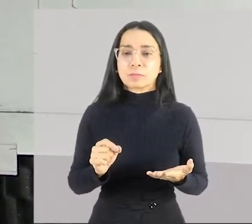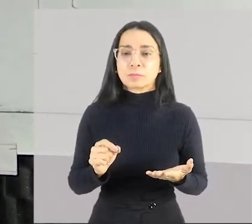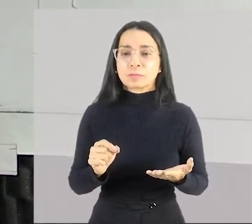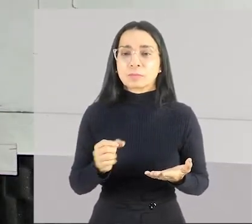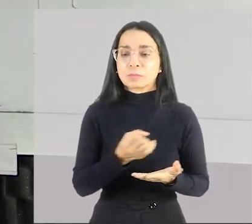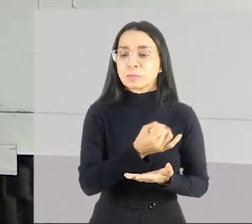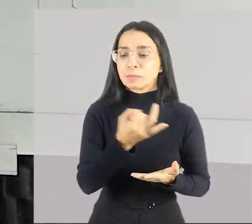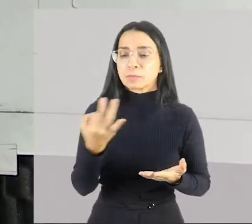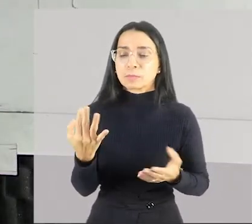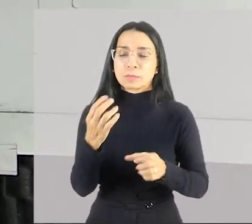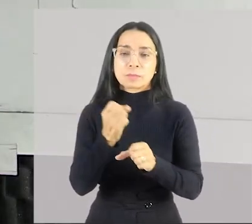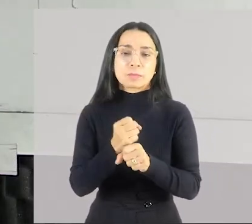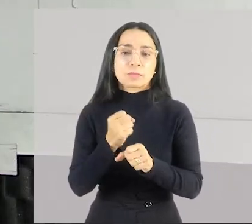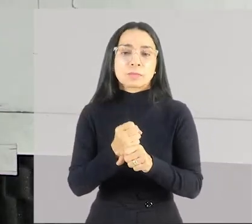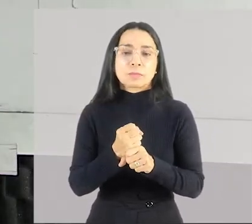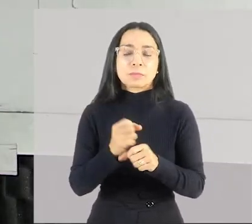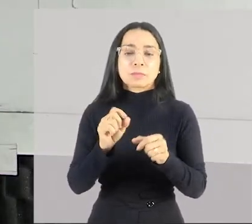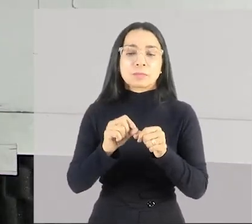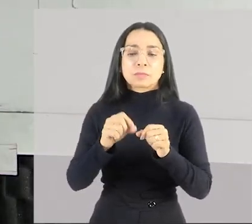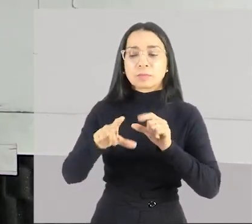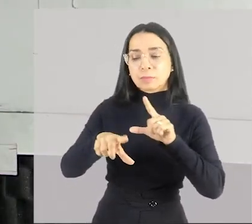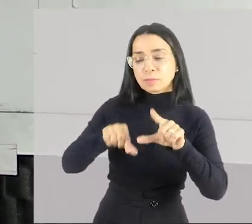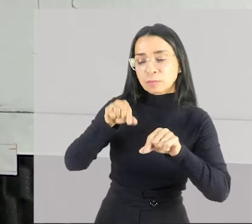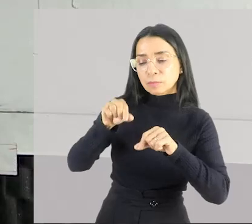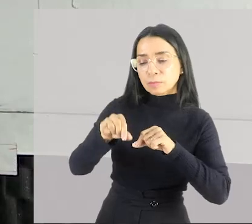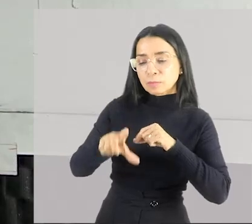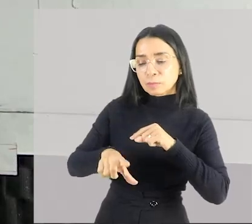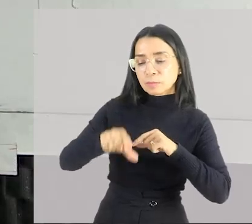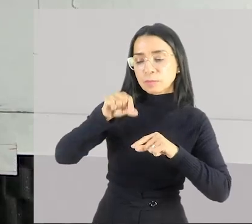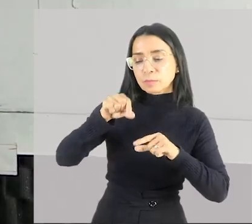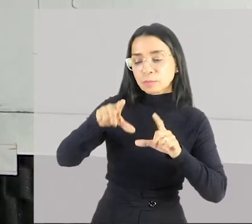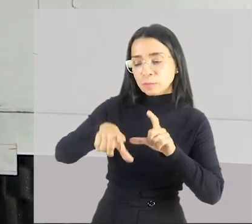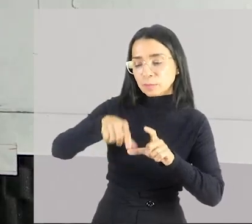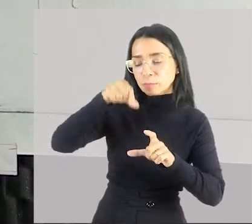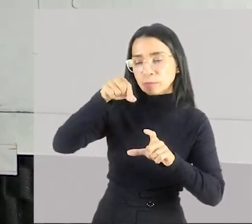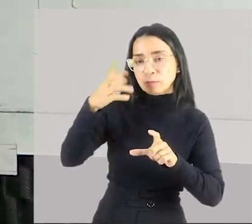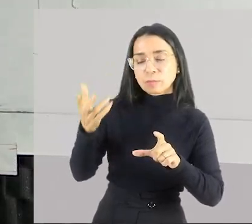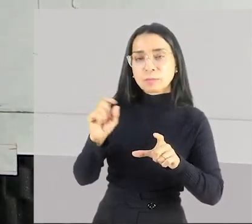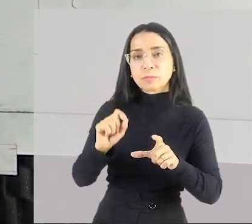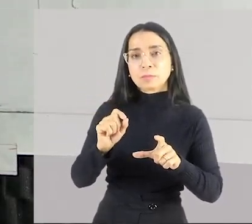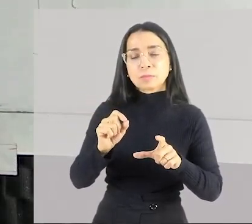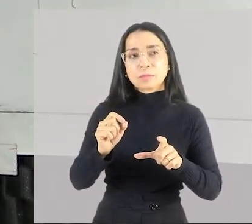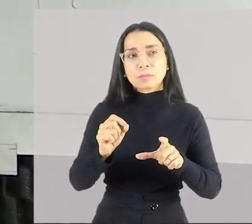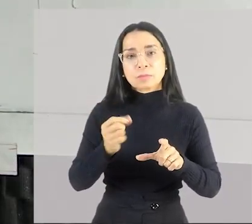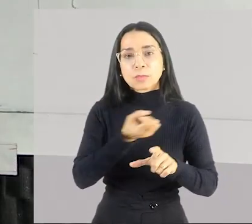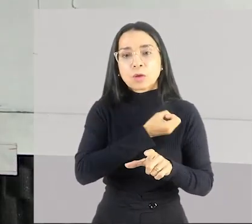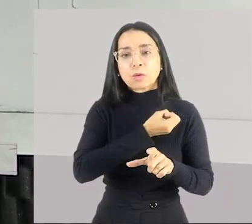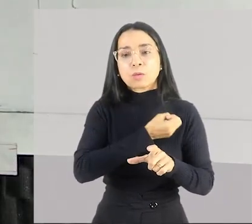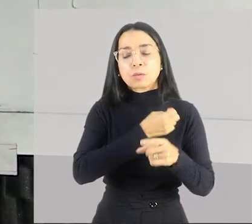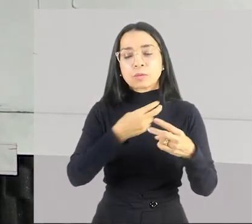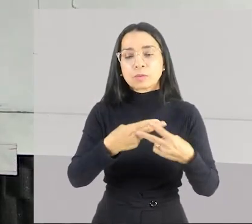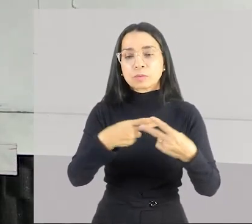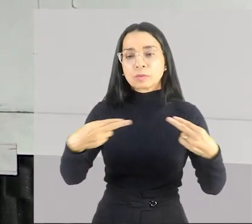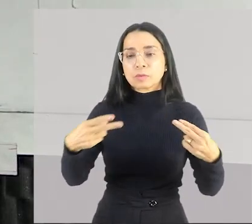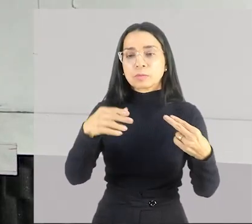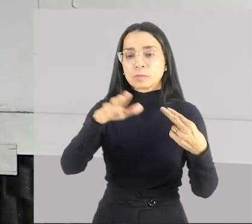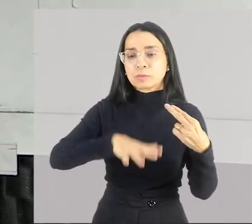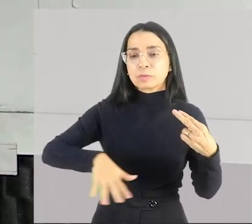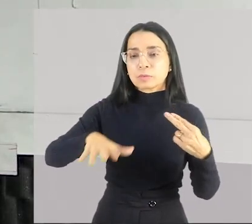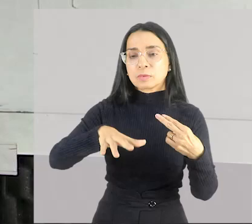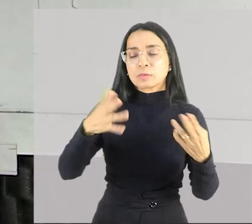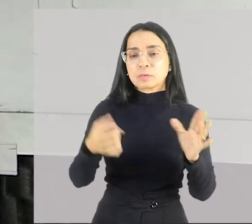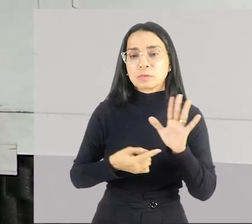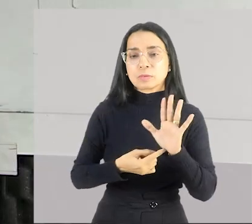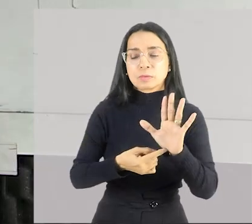probabilidade fazer sorteio ser sorteado o aluno do Tero ano então número de elementos do meu espaço a